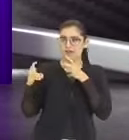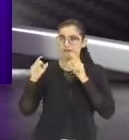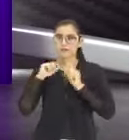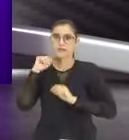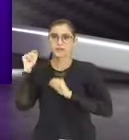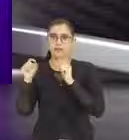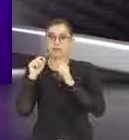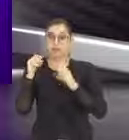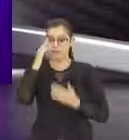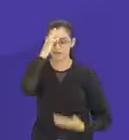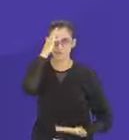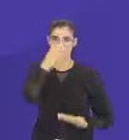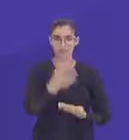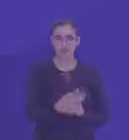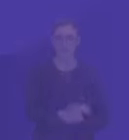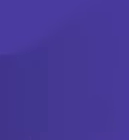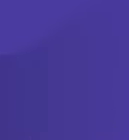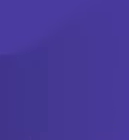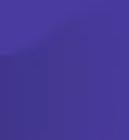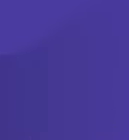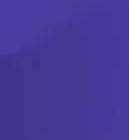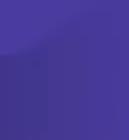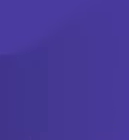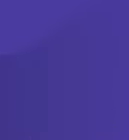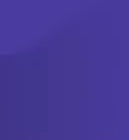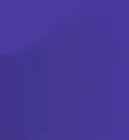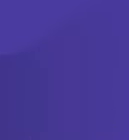tudo isso nessa aula agora.